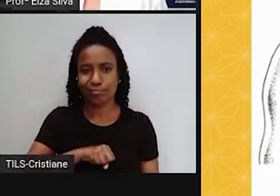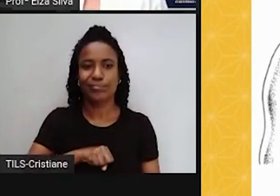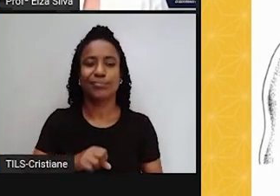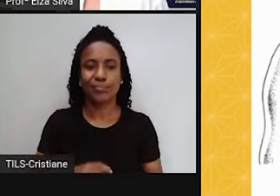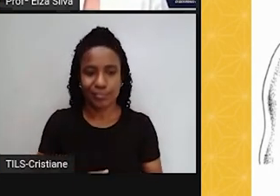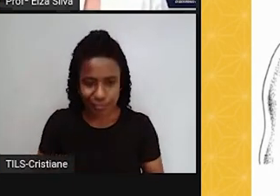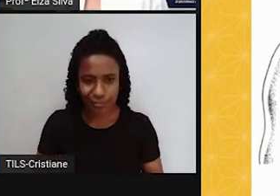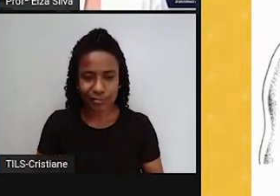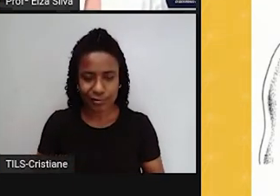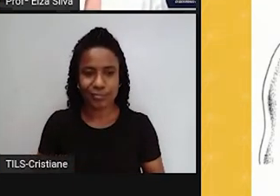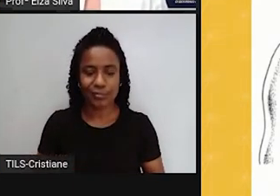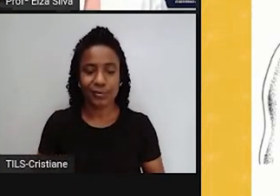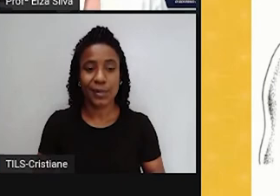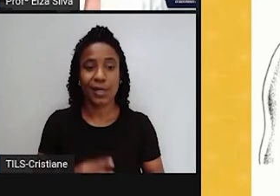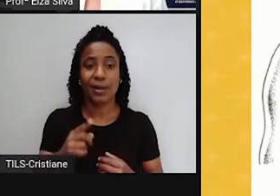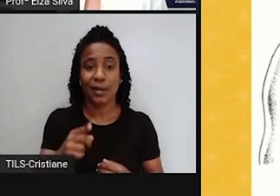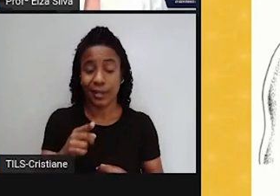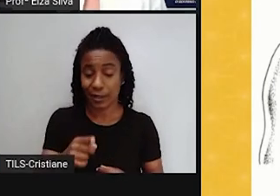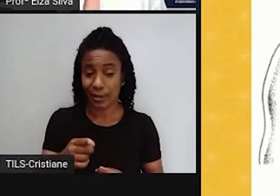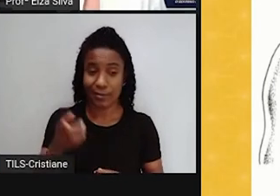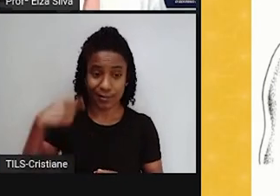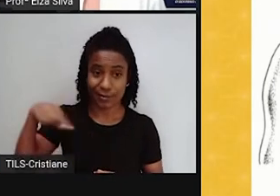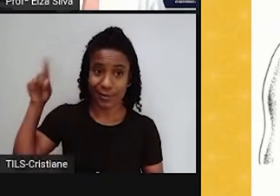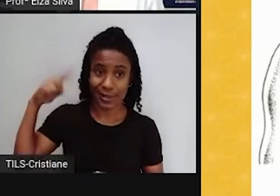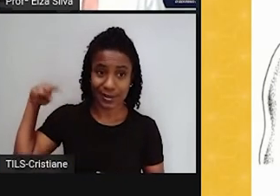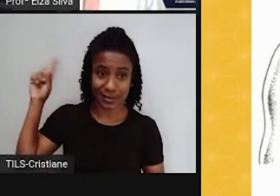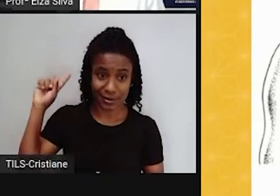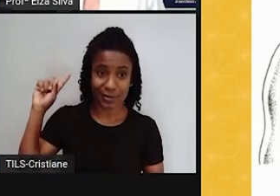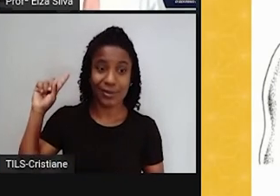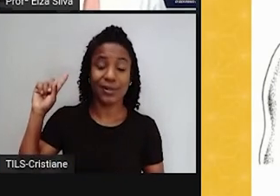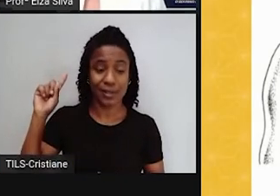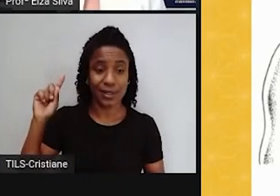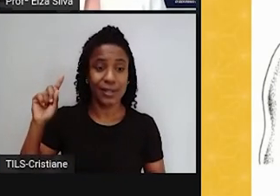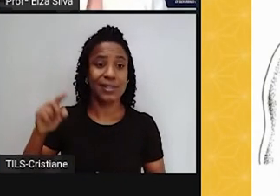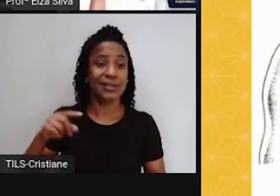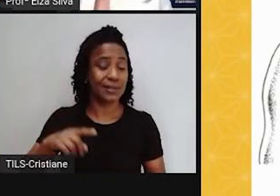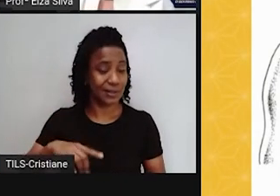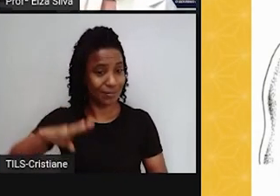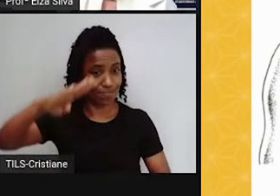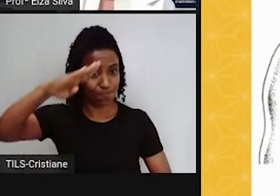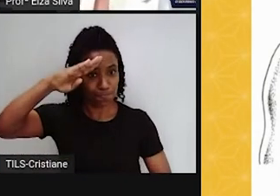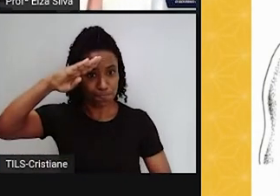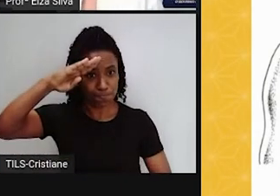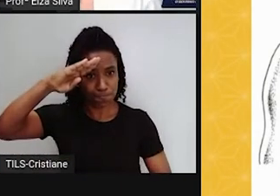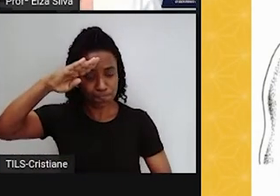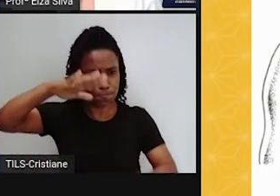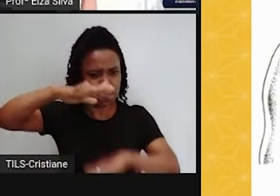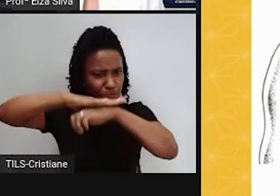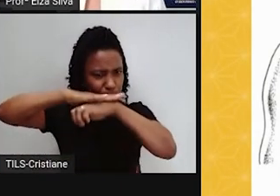Ele viveu muitos confrontos no período da ditadura militar, que vocês já devem ter ouvido